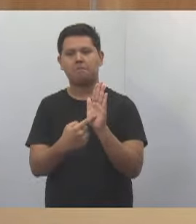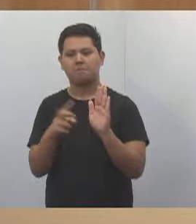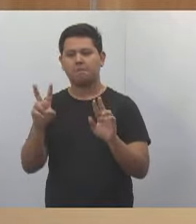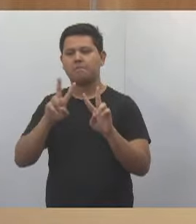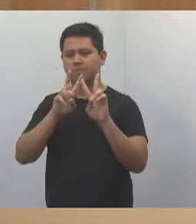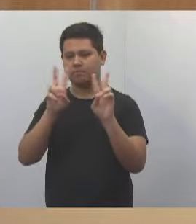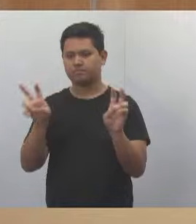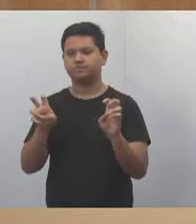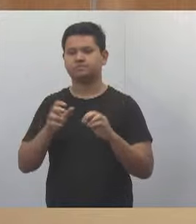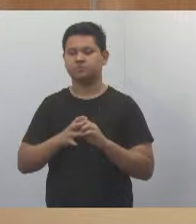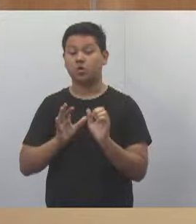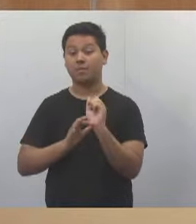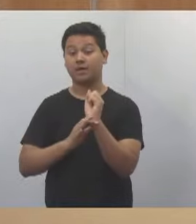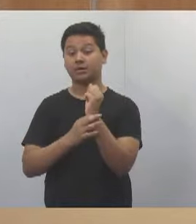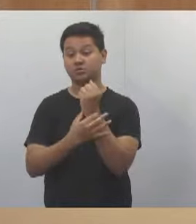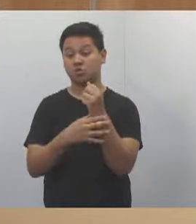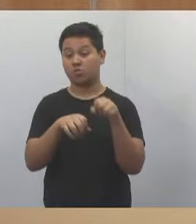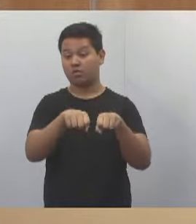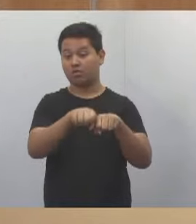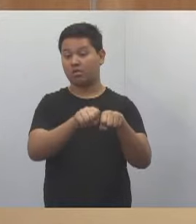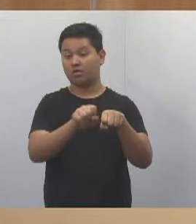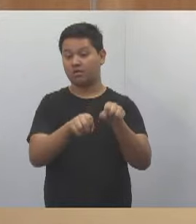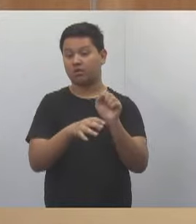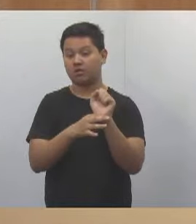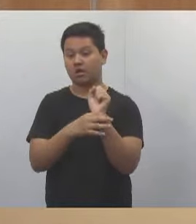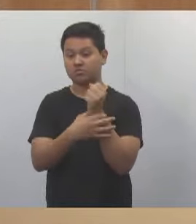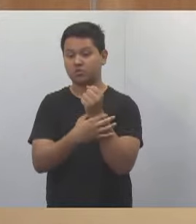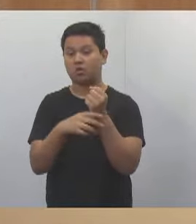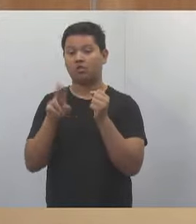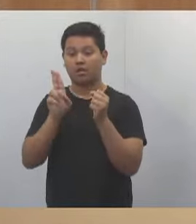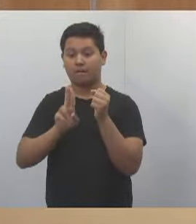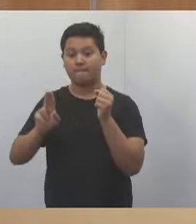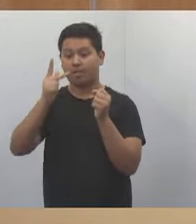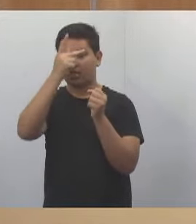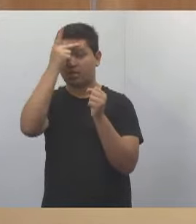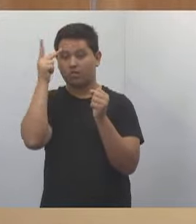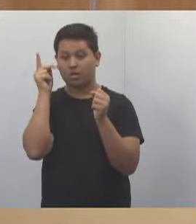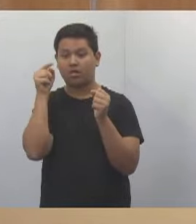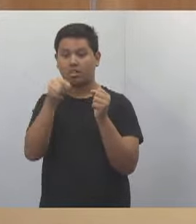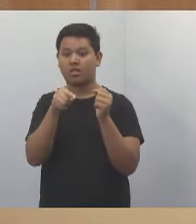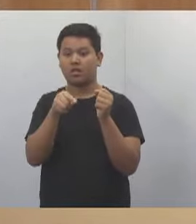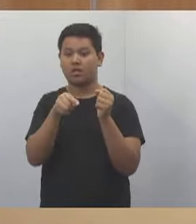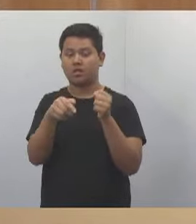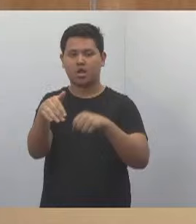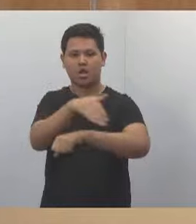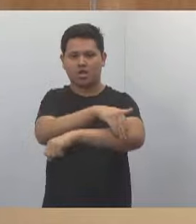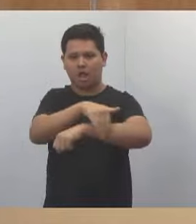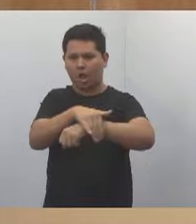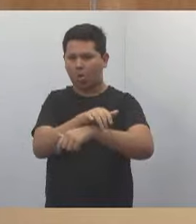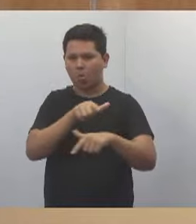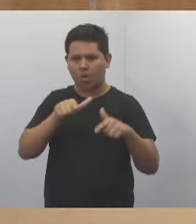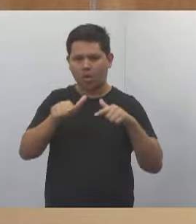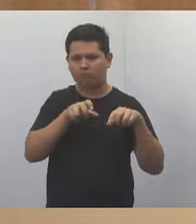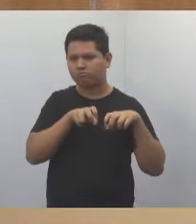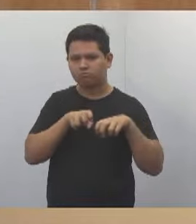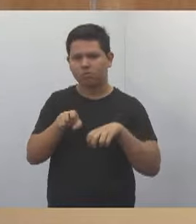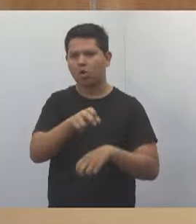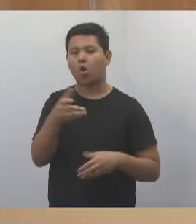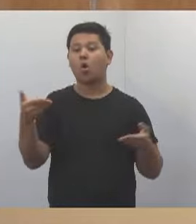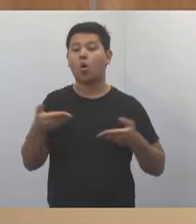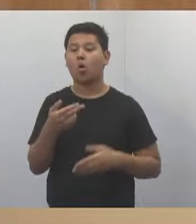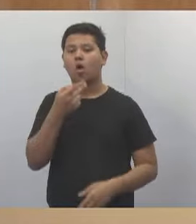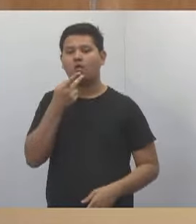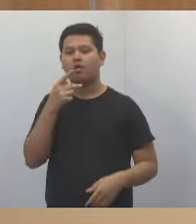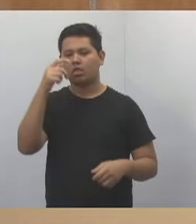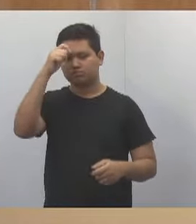questão da segurança da moto, da segurança do usuário da moto, da segurança de quem está na rua. Hoje mesmo, lamentável, vou